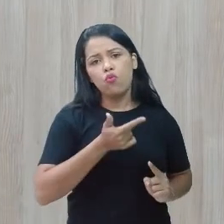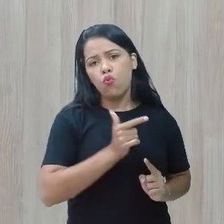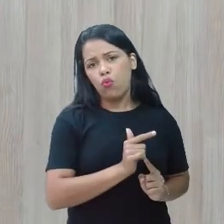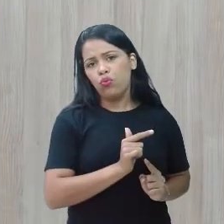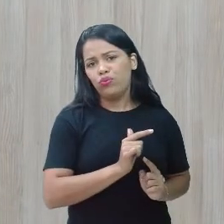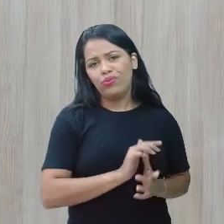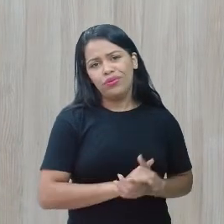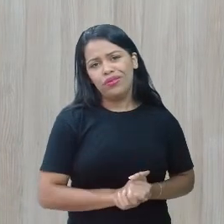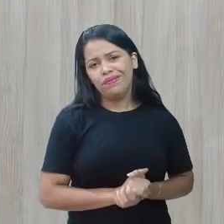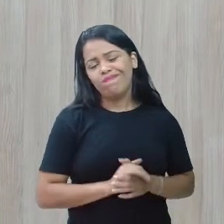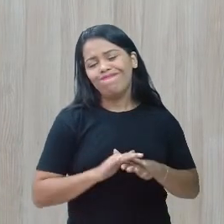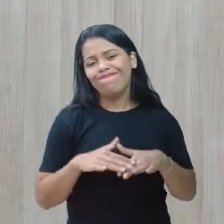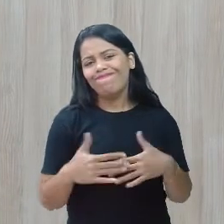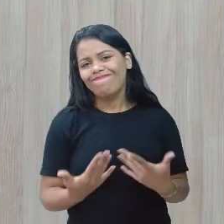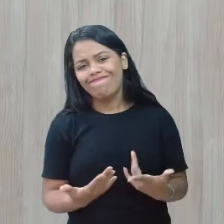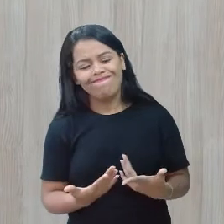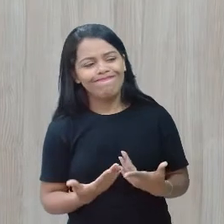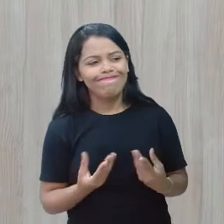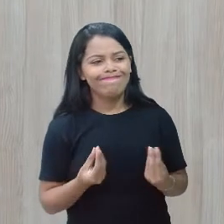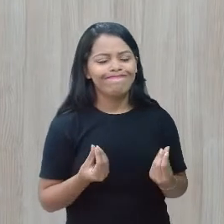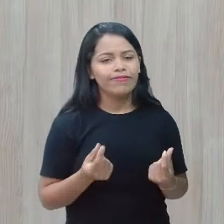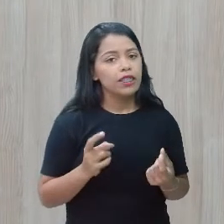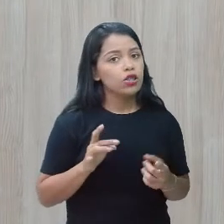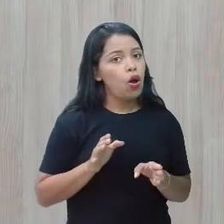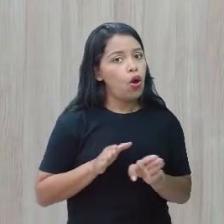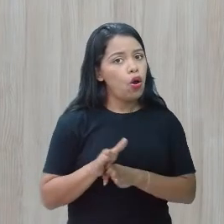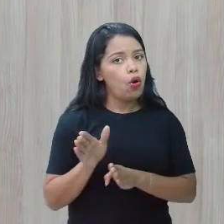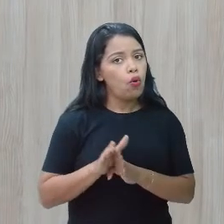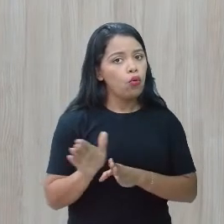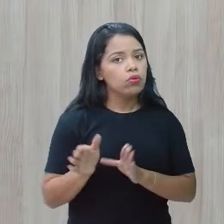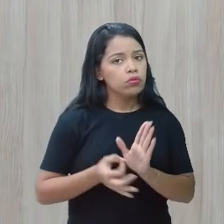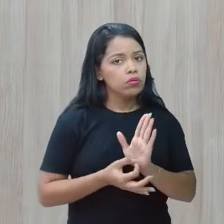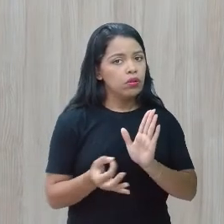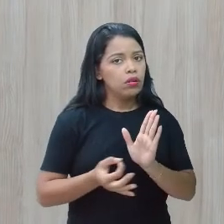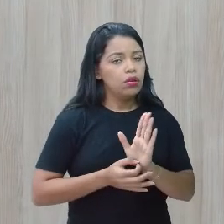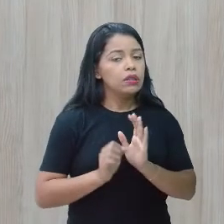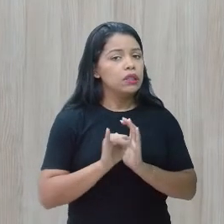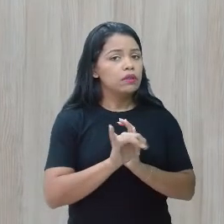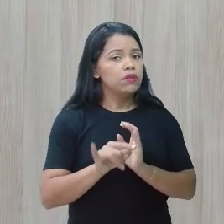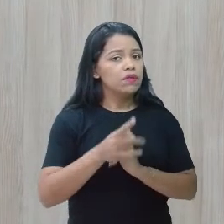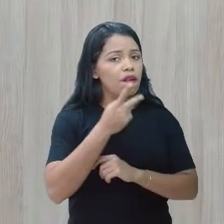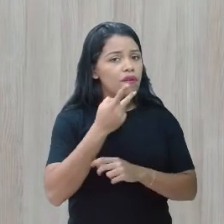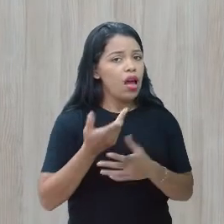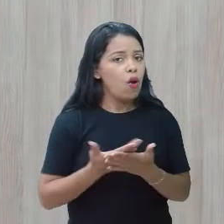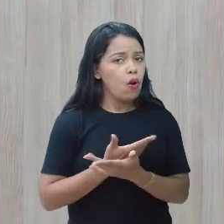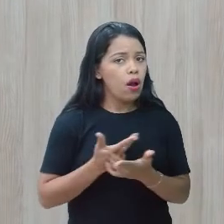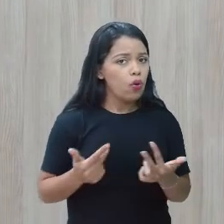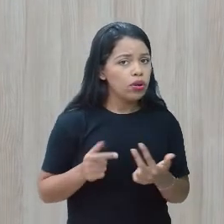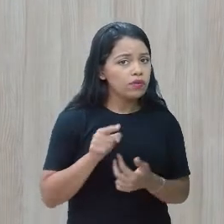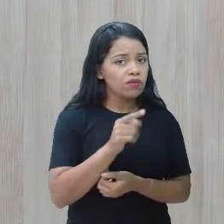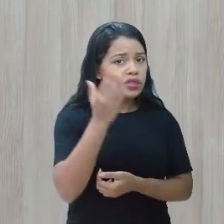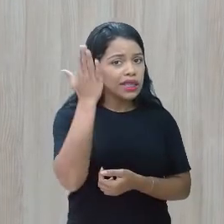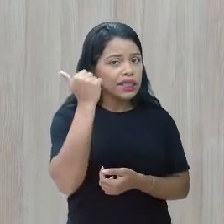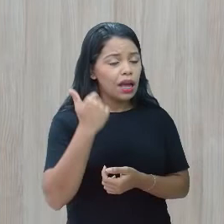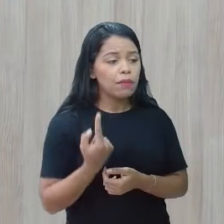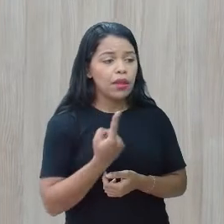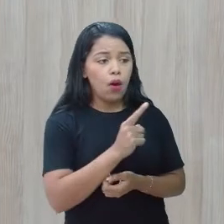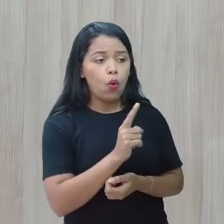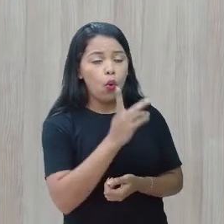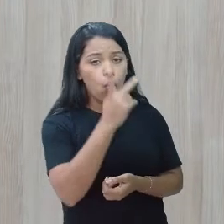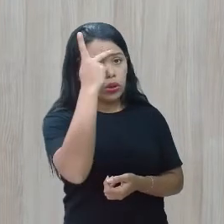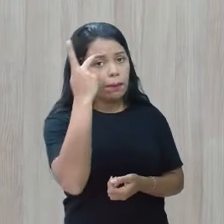é? Isso aí é só uma dica, né? Se você vai falar algo que você sabe que alguém vai se sentir